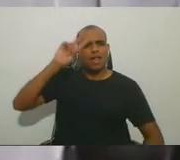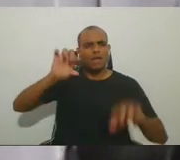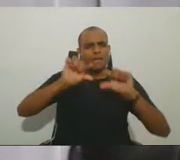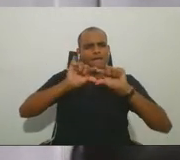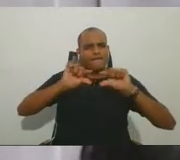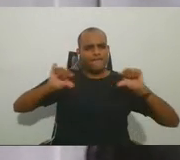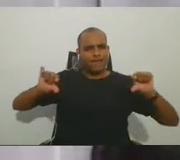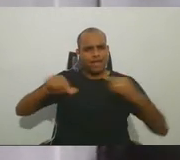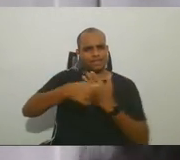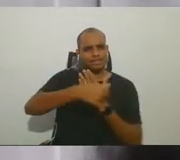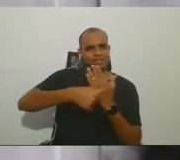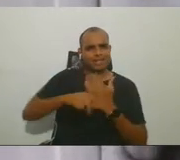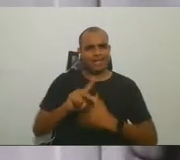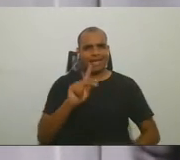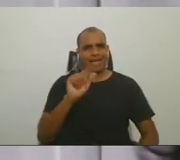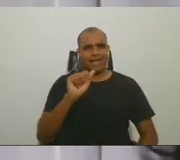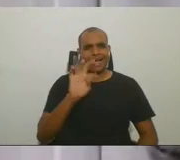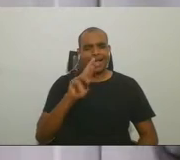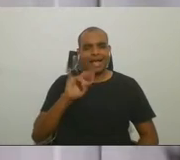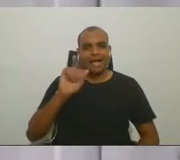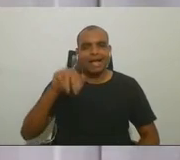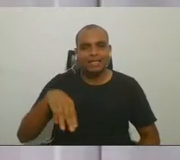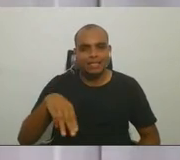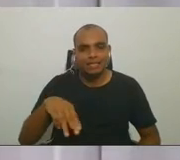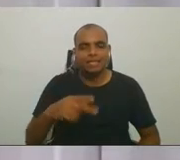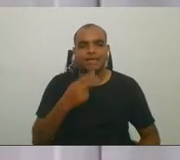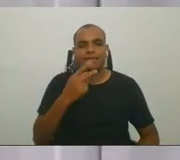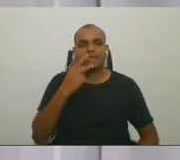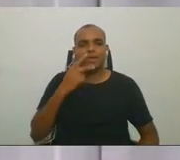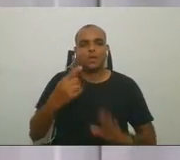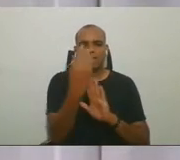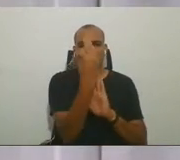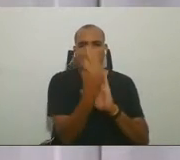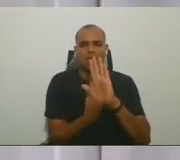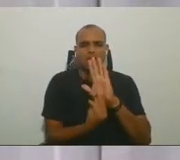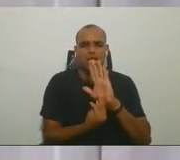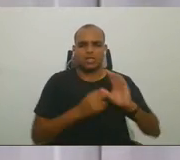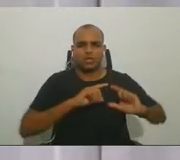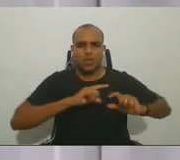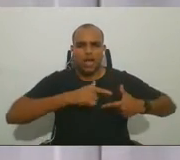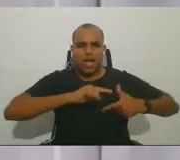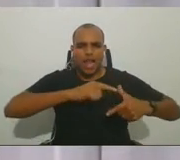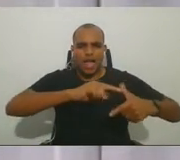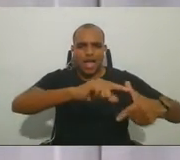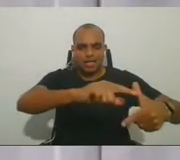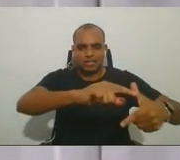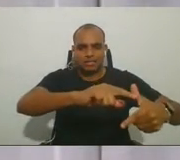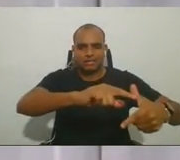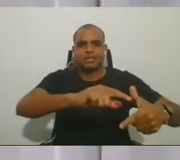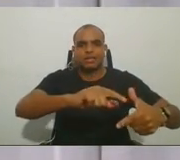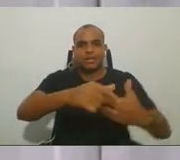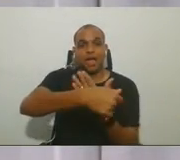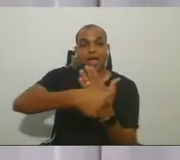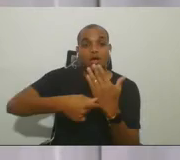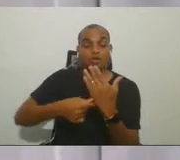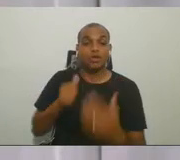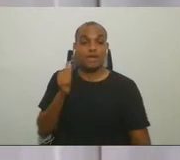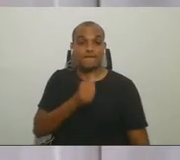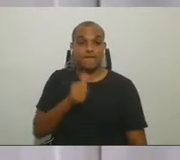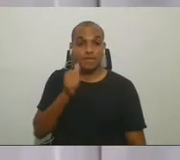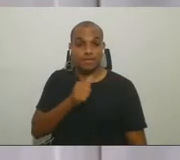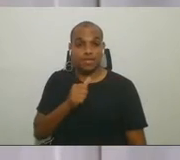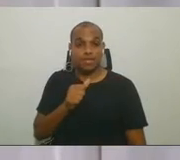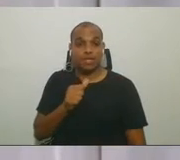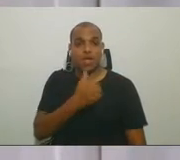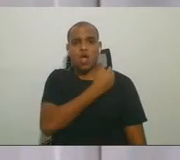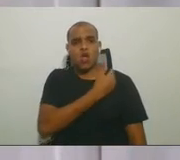Macron em seu clássico texto para uma teoria feminista do Estado. O Estado